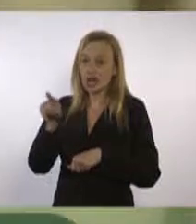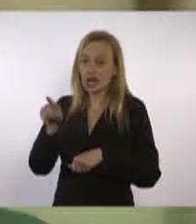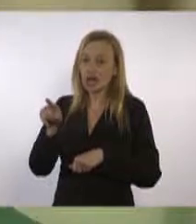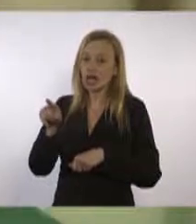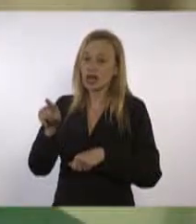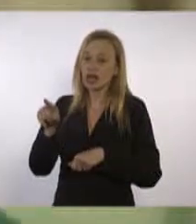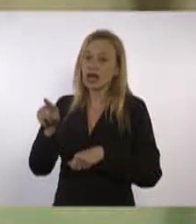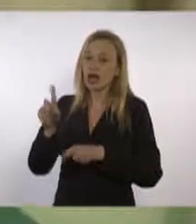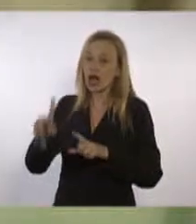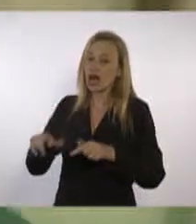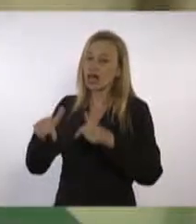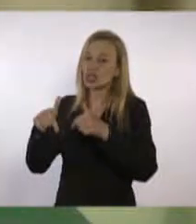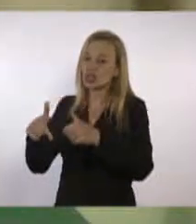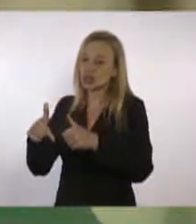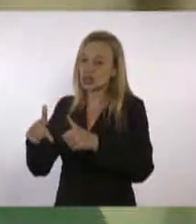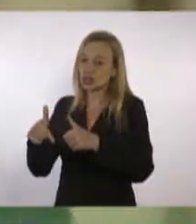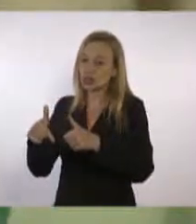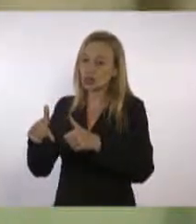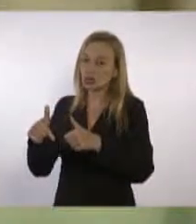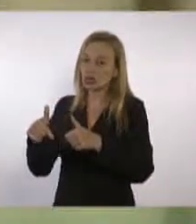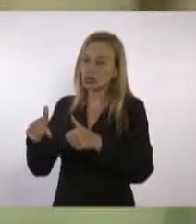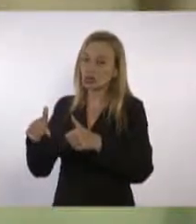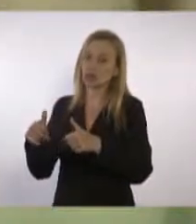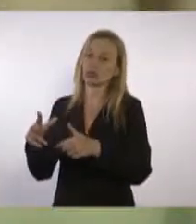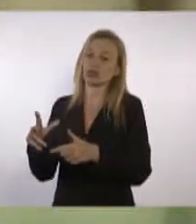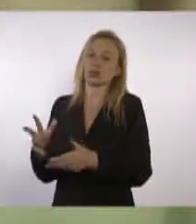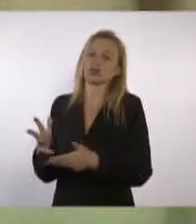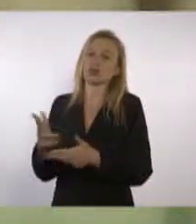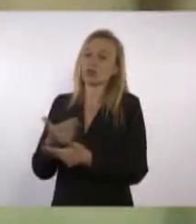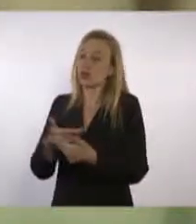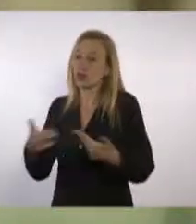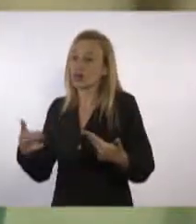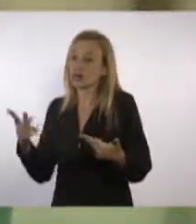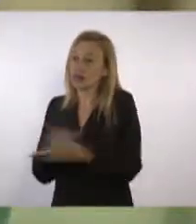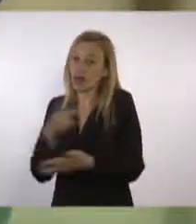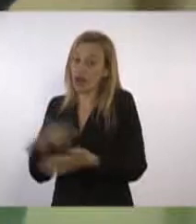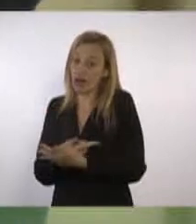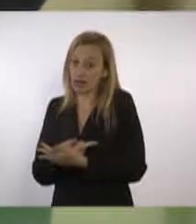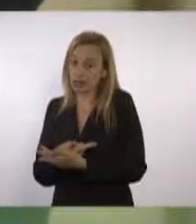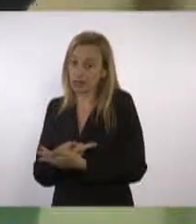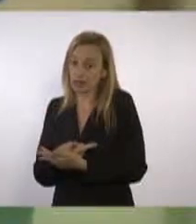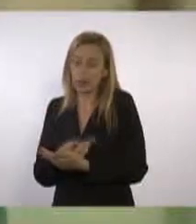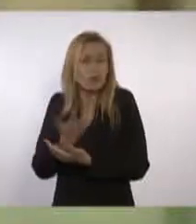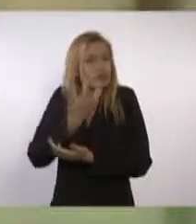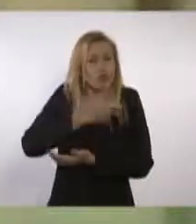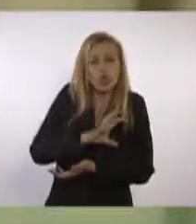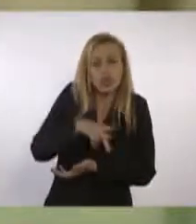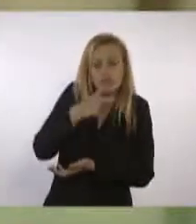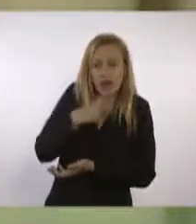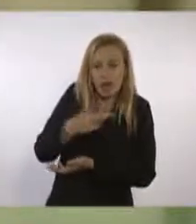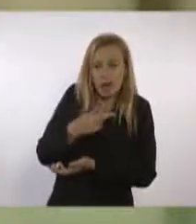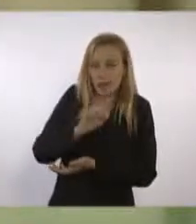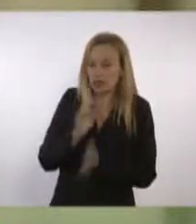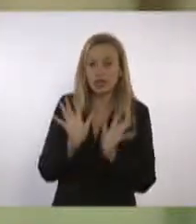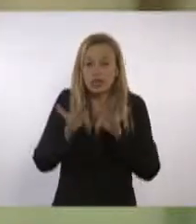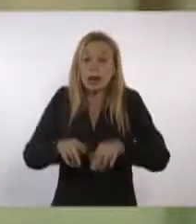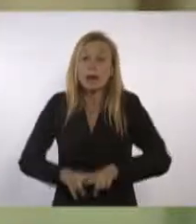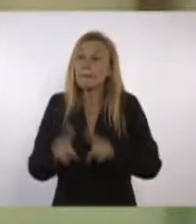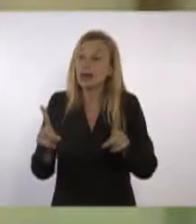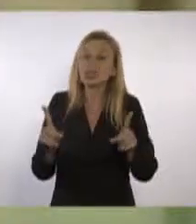fazer dossiê contra os parlamentares. Eu não quis colocar isso aqui para não acirrar, mas totalmente